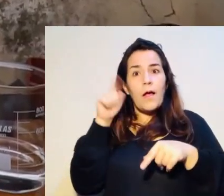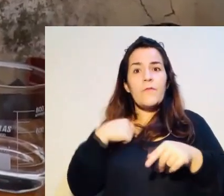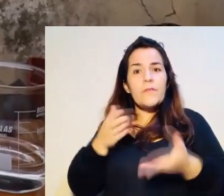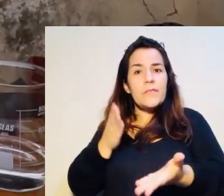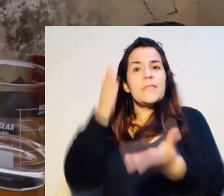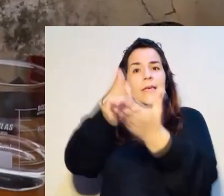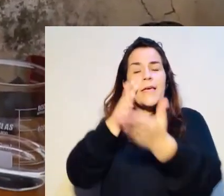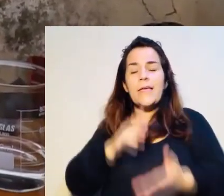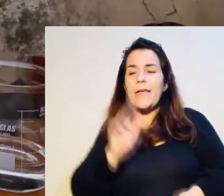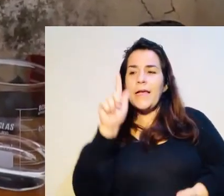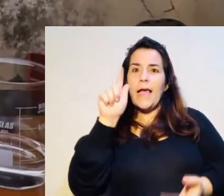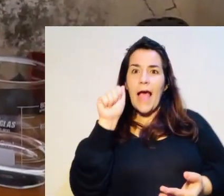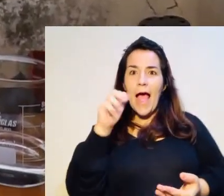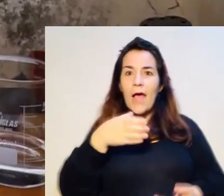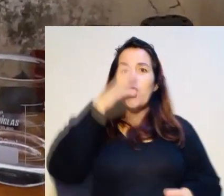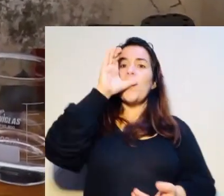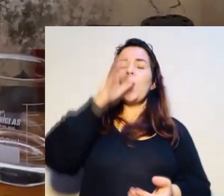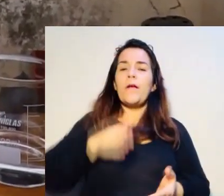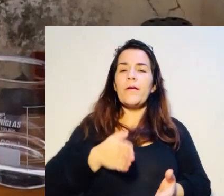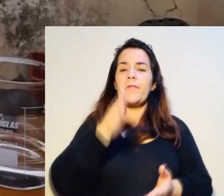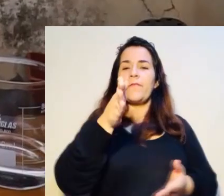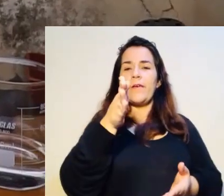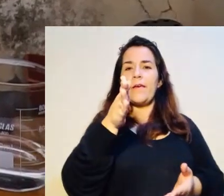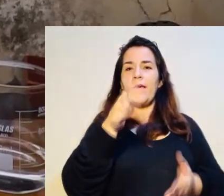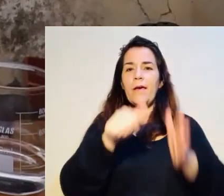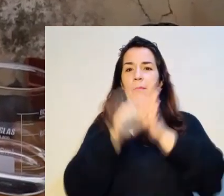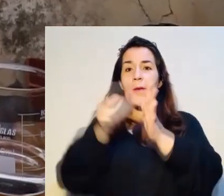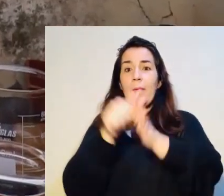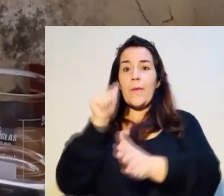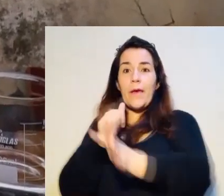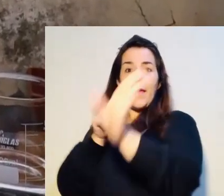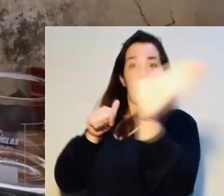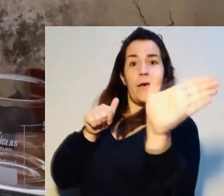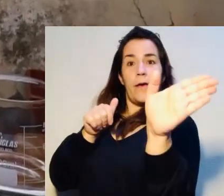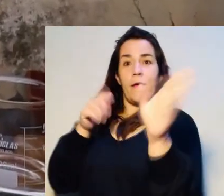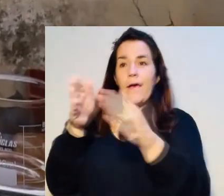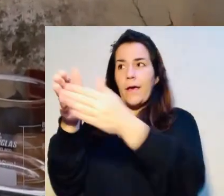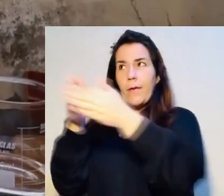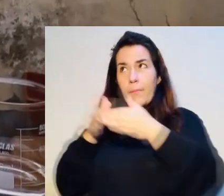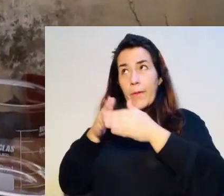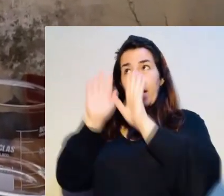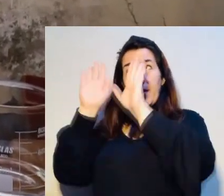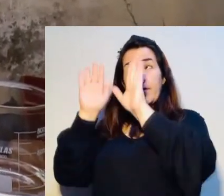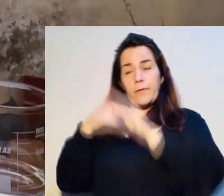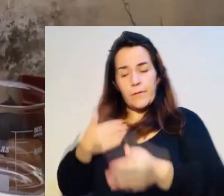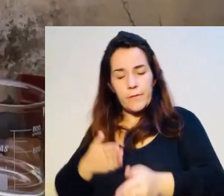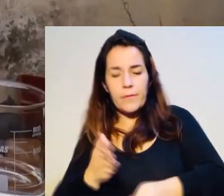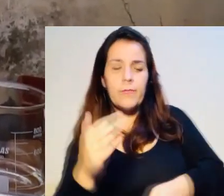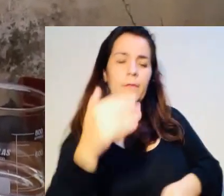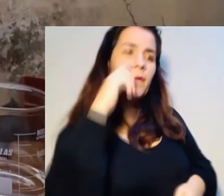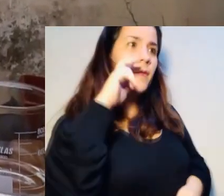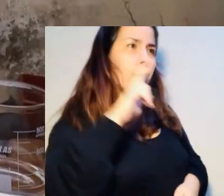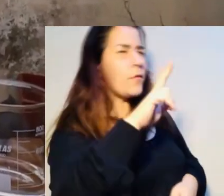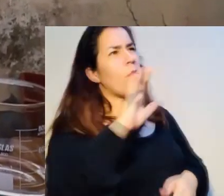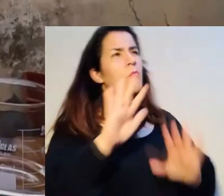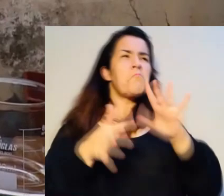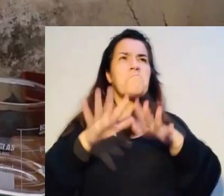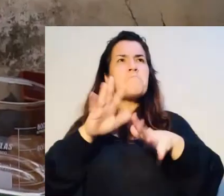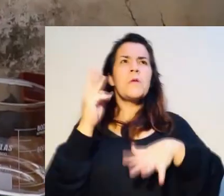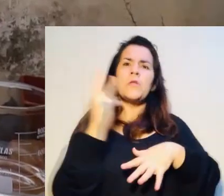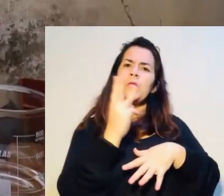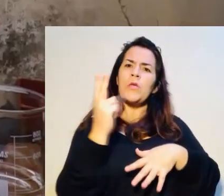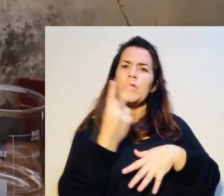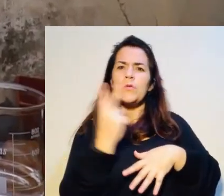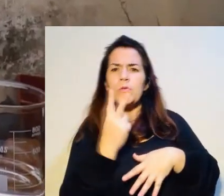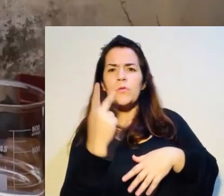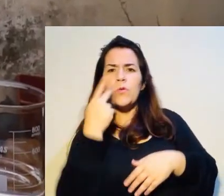portinhas. Você entra na garapa do seu Adão. Vira a primeira à esquerda, pede licença a Laroyer. E deve ser o